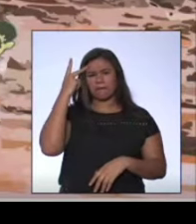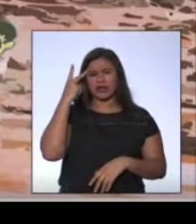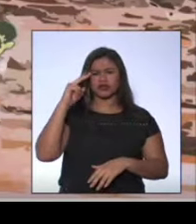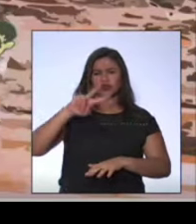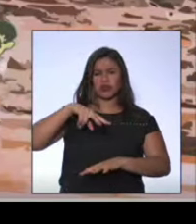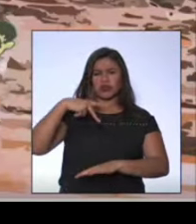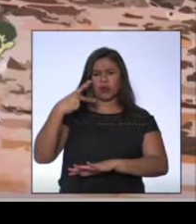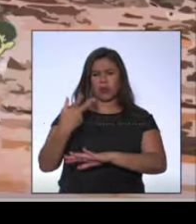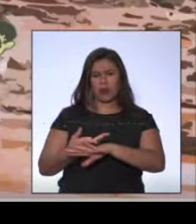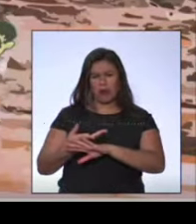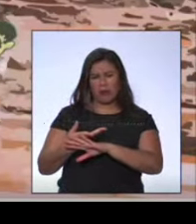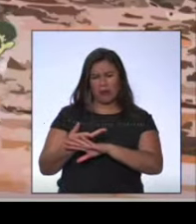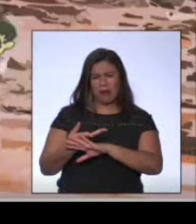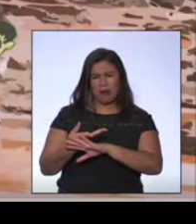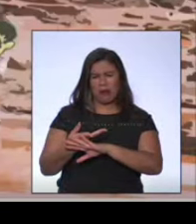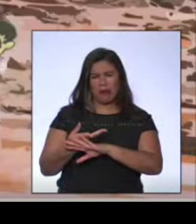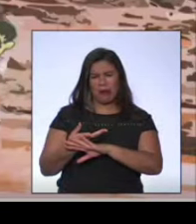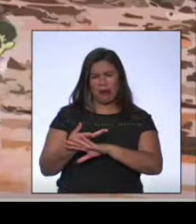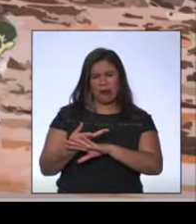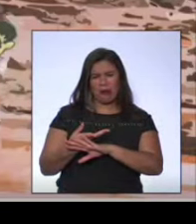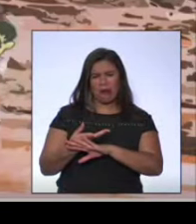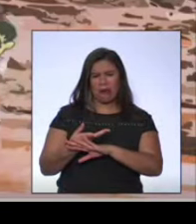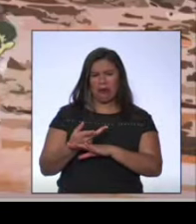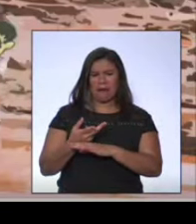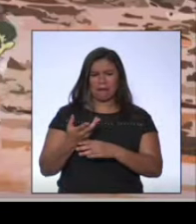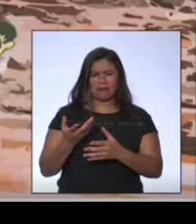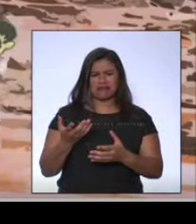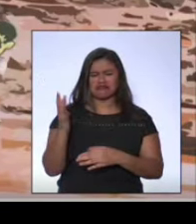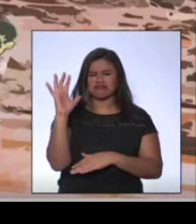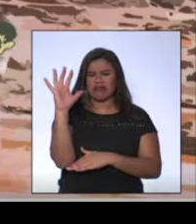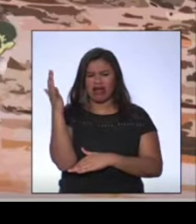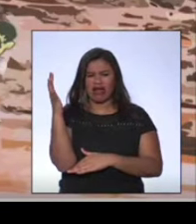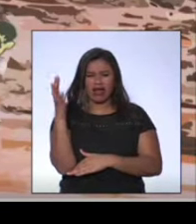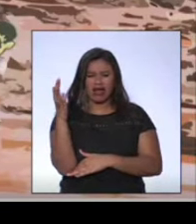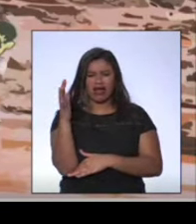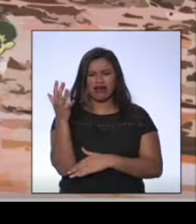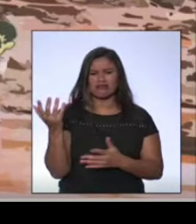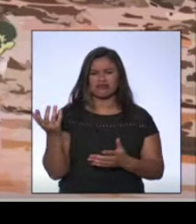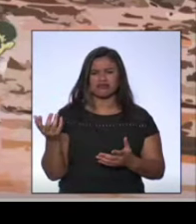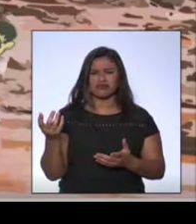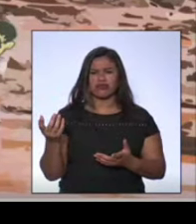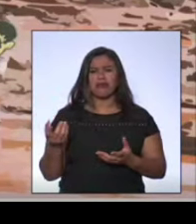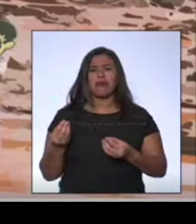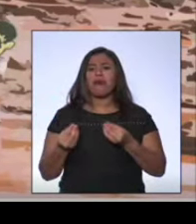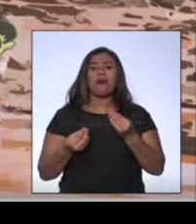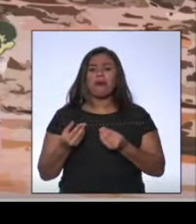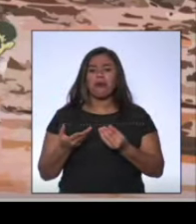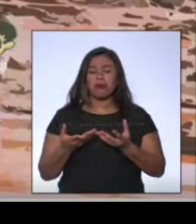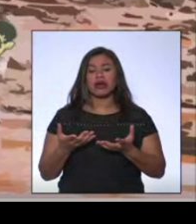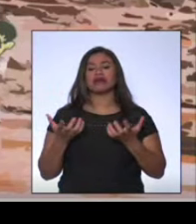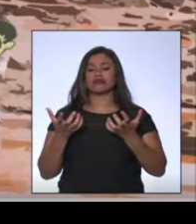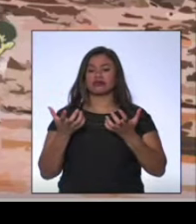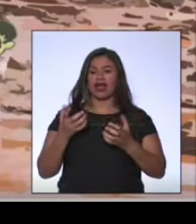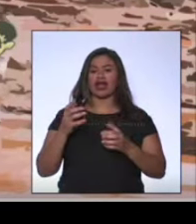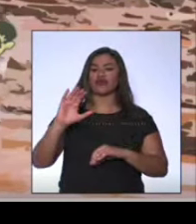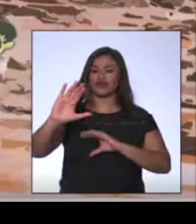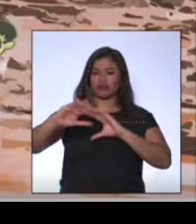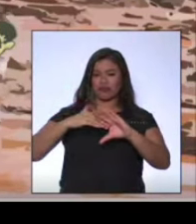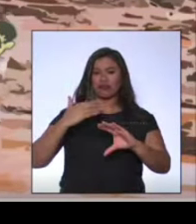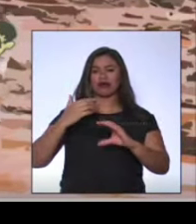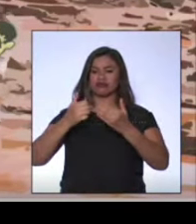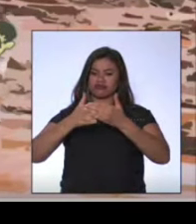meio confusa, uma árvore, né? Alguns pneus. Então, eu queria que vocês entrassem em contato com a gente através do chat e